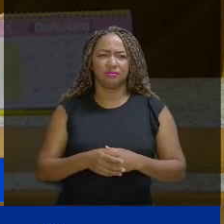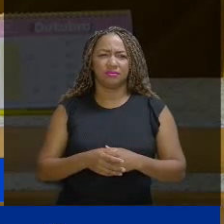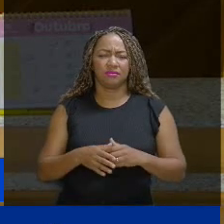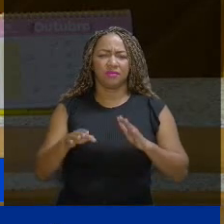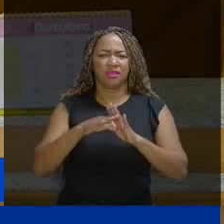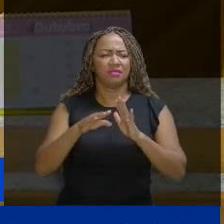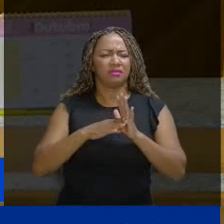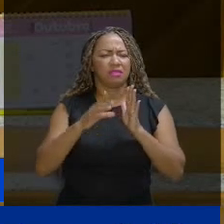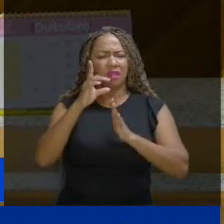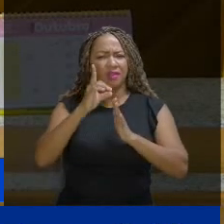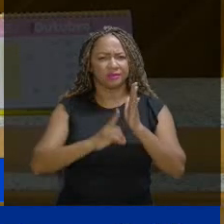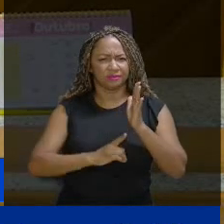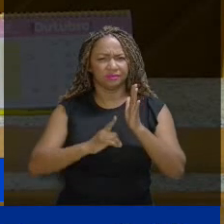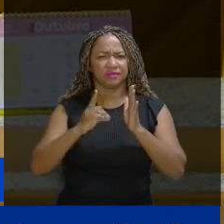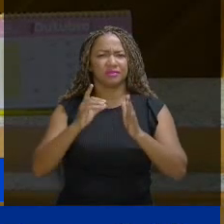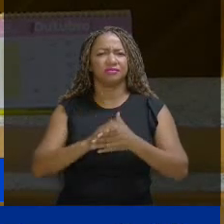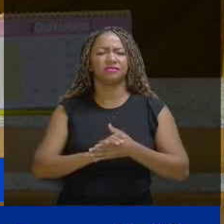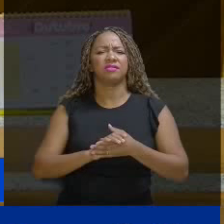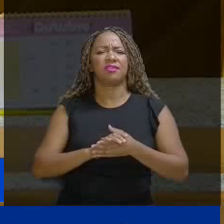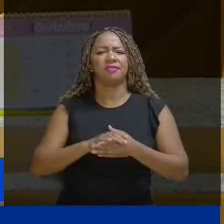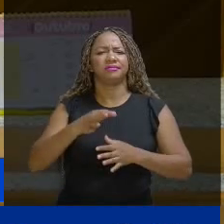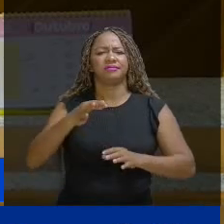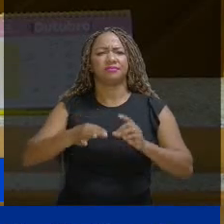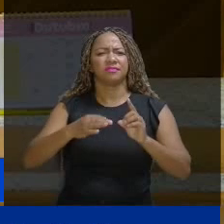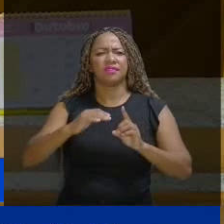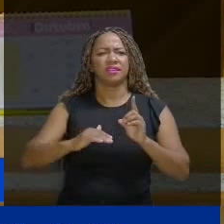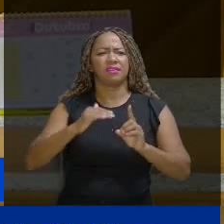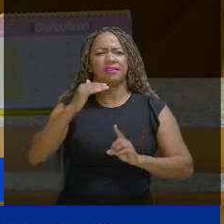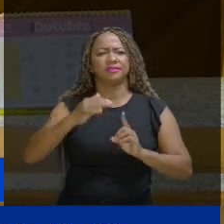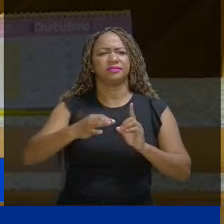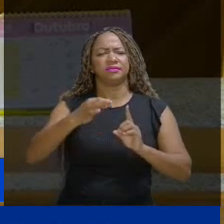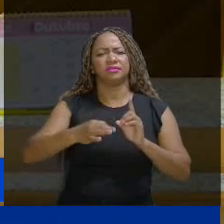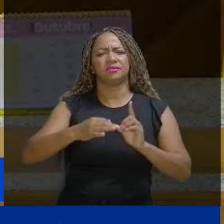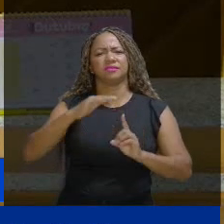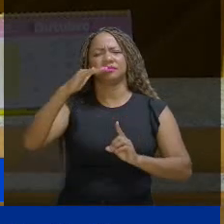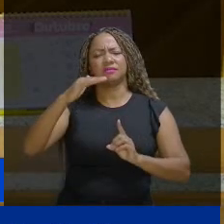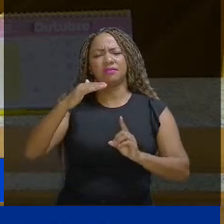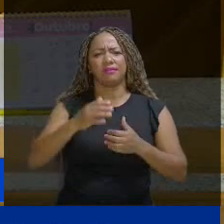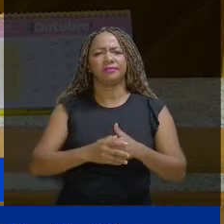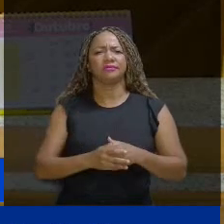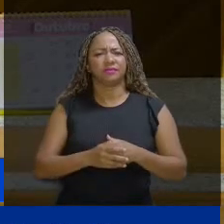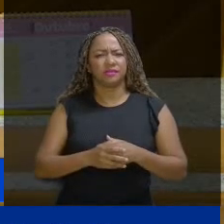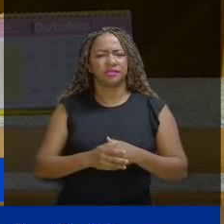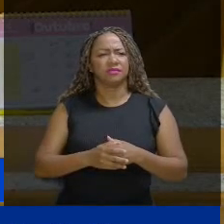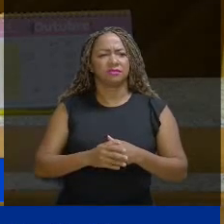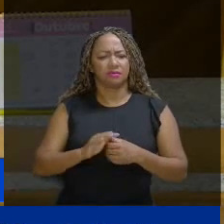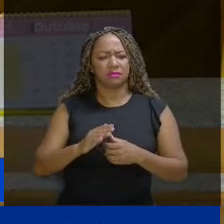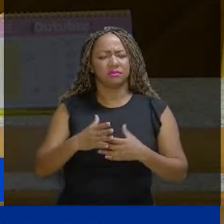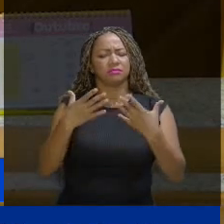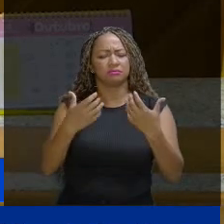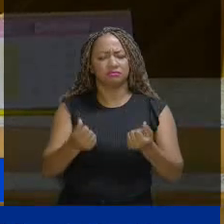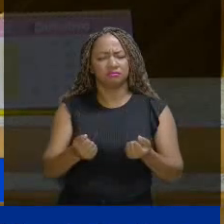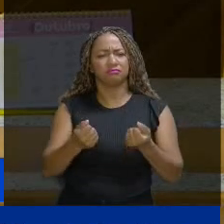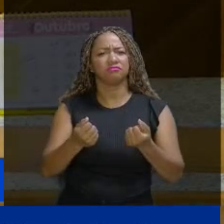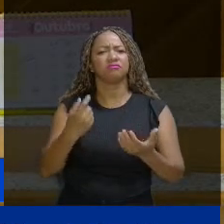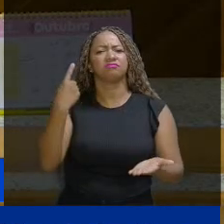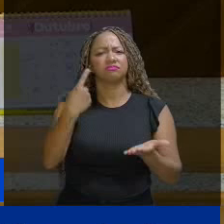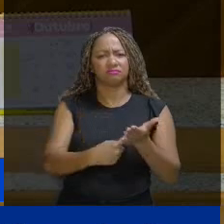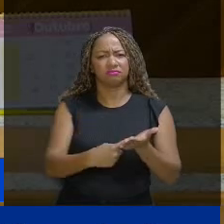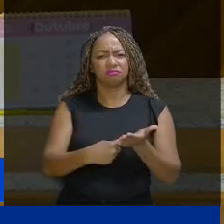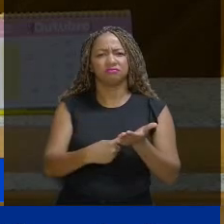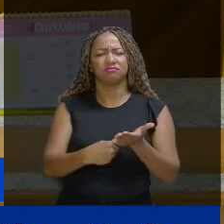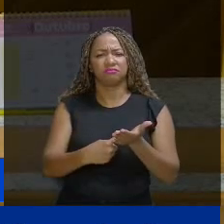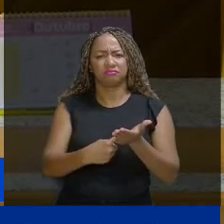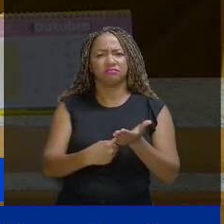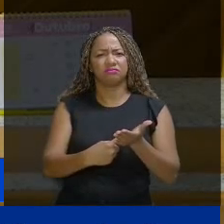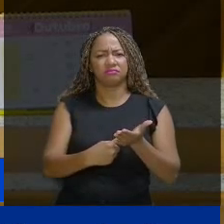falando o direito, que é do Tribunal de Justiça, junto com o Tribunal Regional Eleitoral, e eu assumi um compromisso,